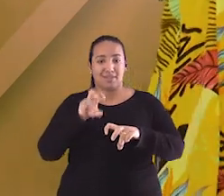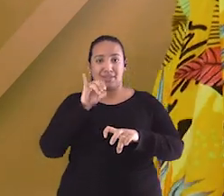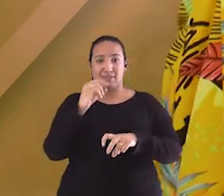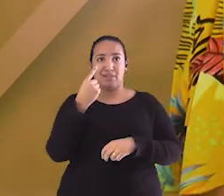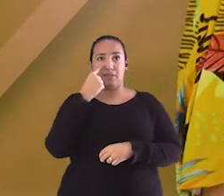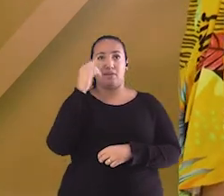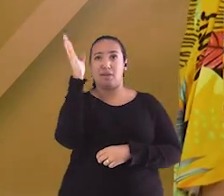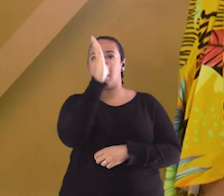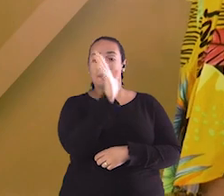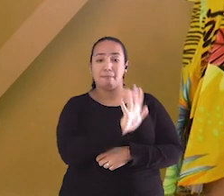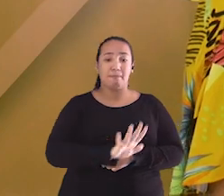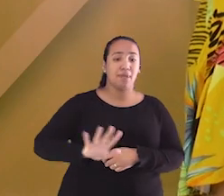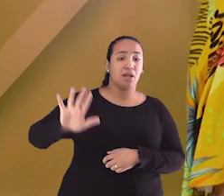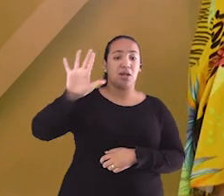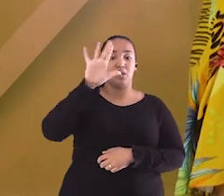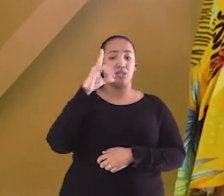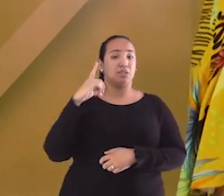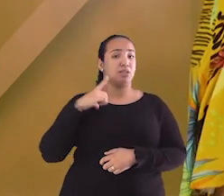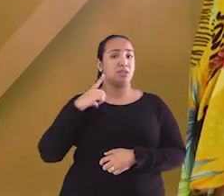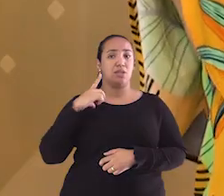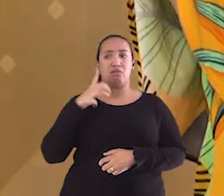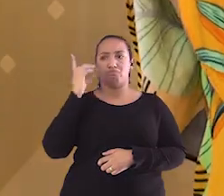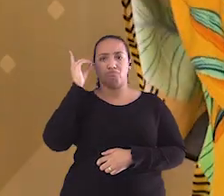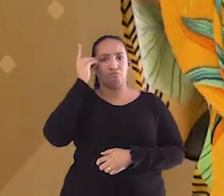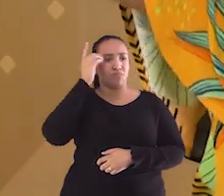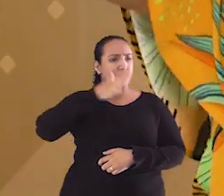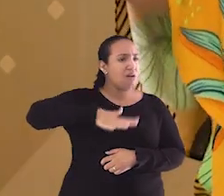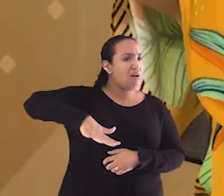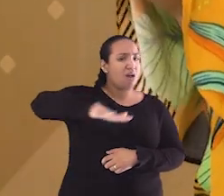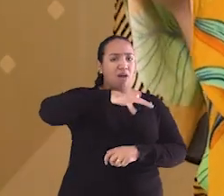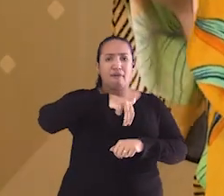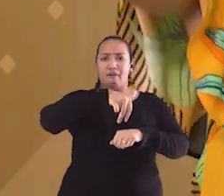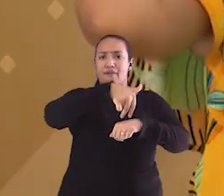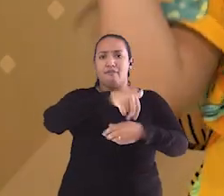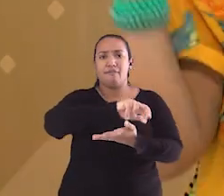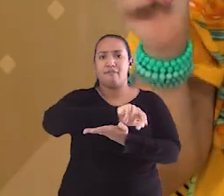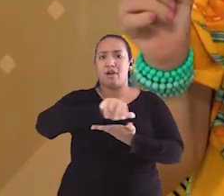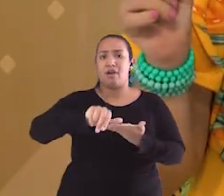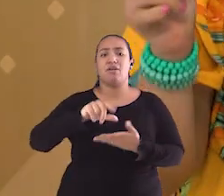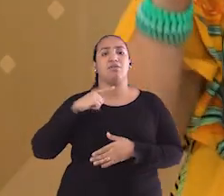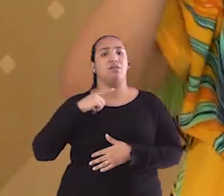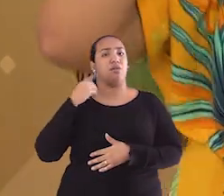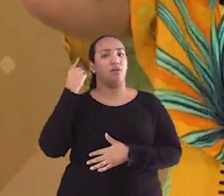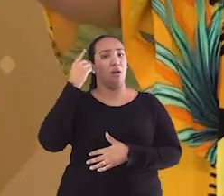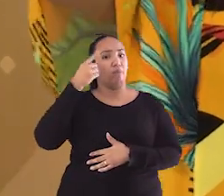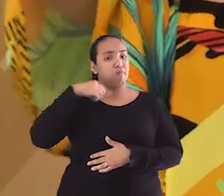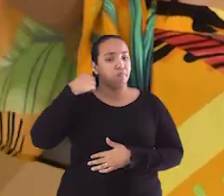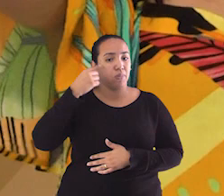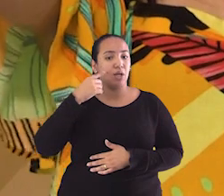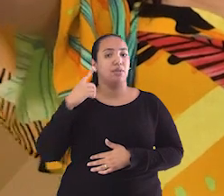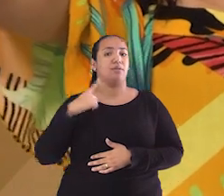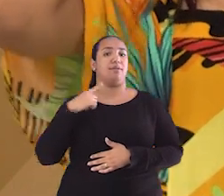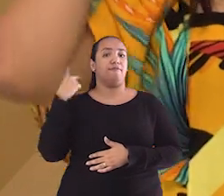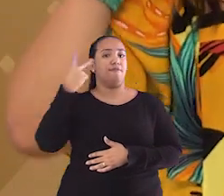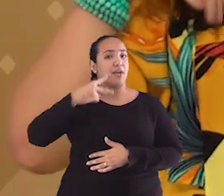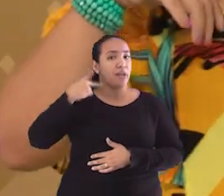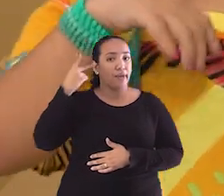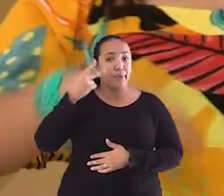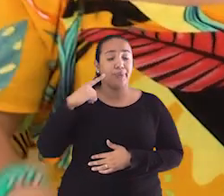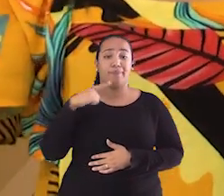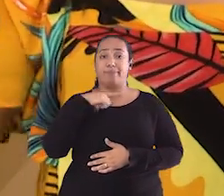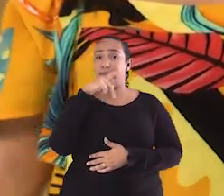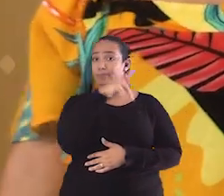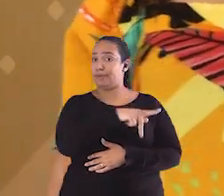do Brasil, nós temos síndrome de Down em todos os espaços. Nós temos advogados, nós temos vereadora, nós temos